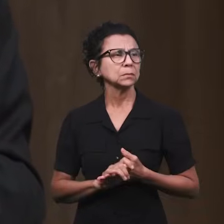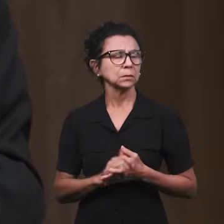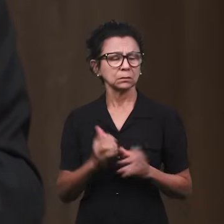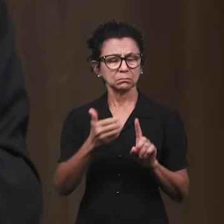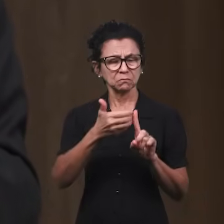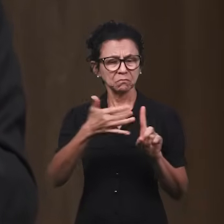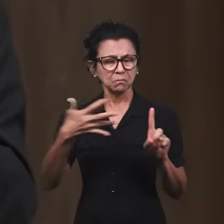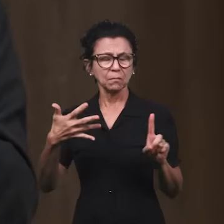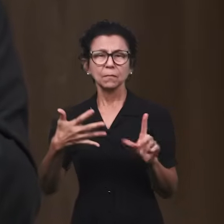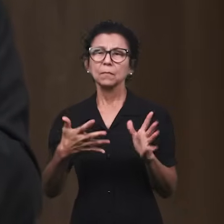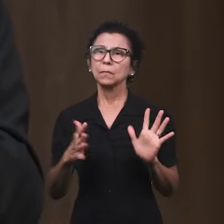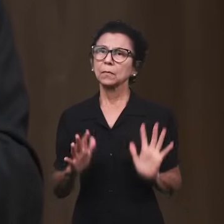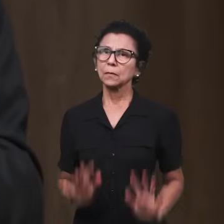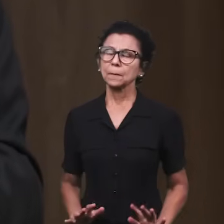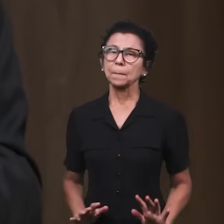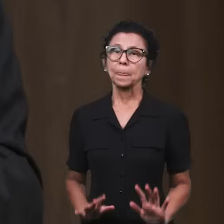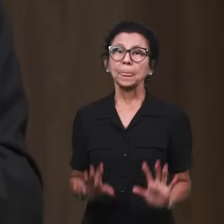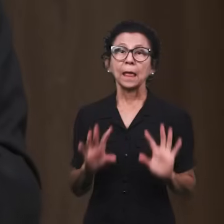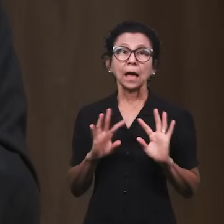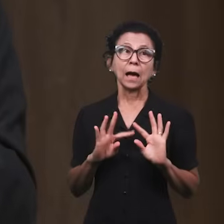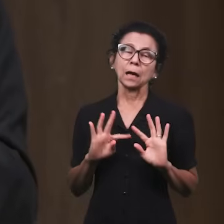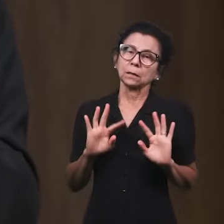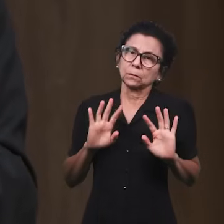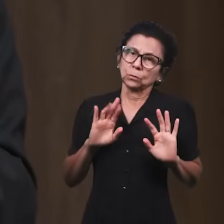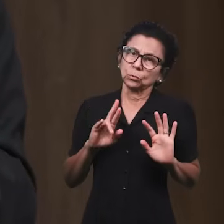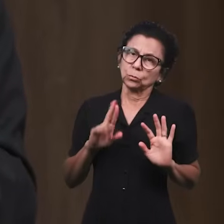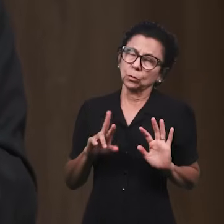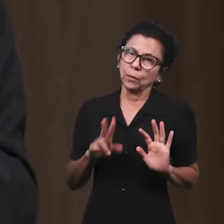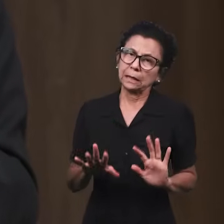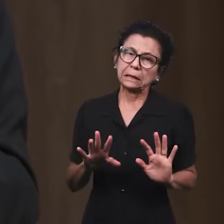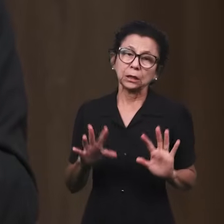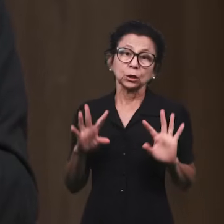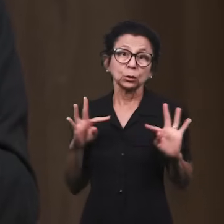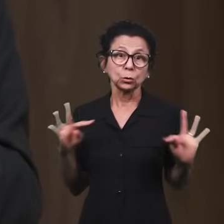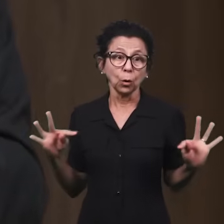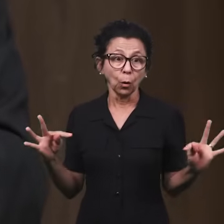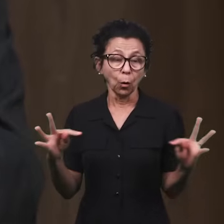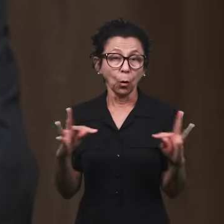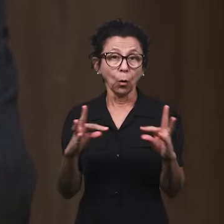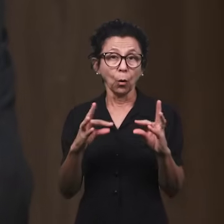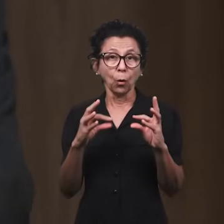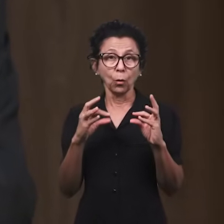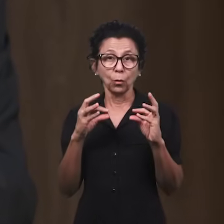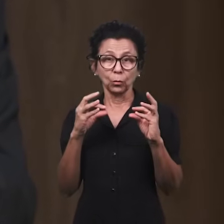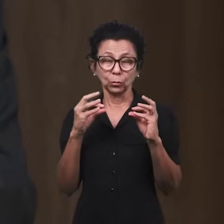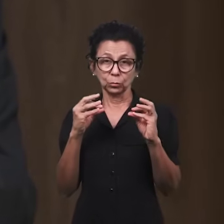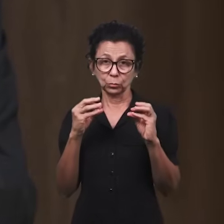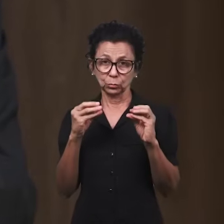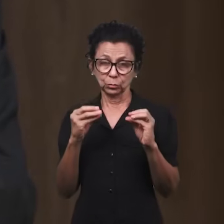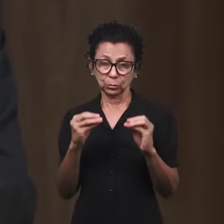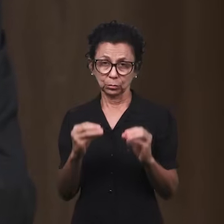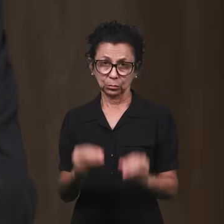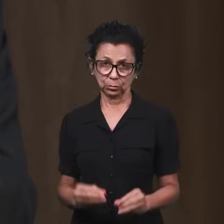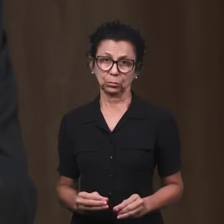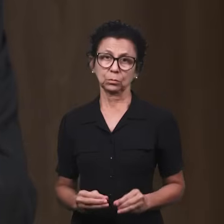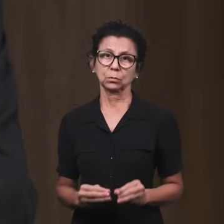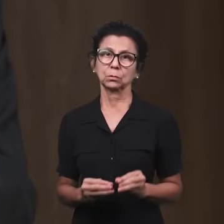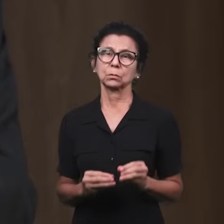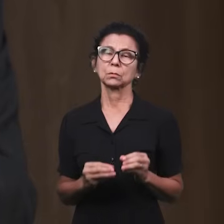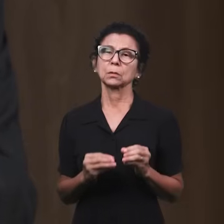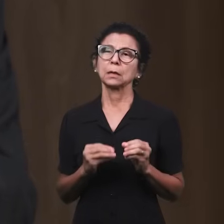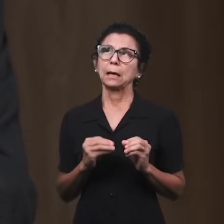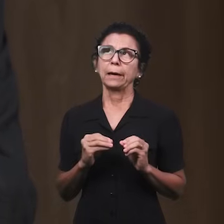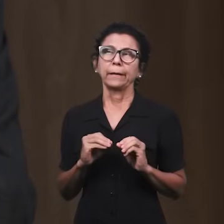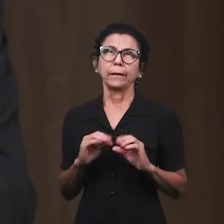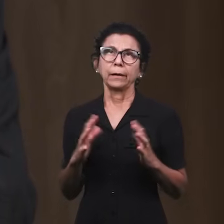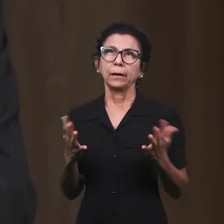que o celular é a causa de todos os casos de autismo e todo, não estou falando isso. Mas eu acabei de dizer um fato em relação ao